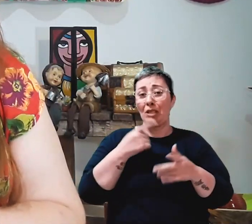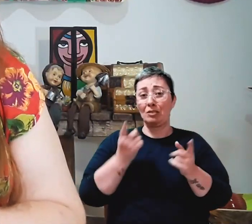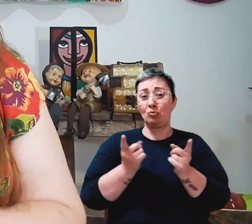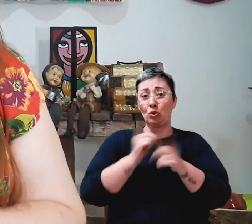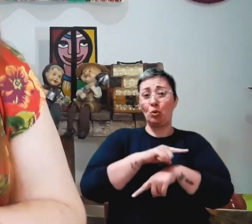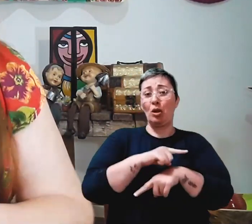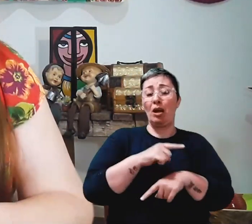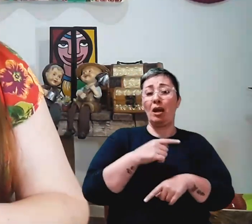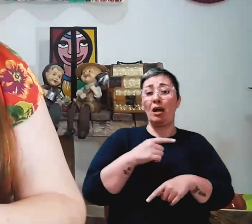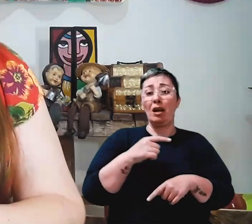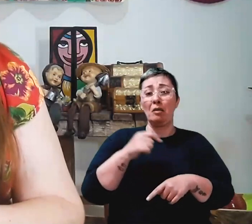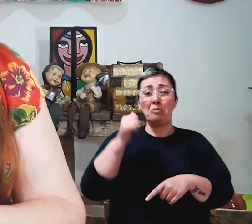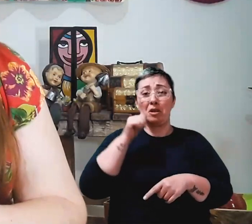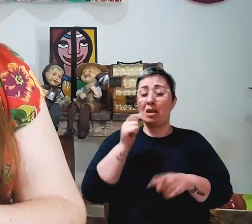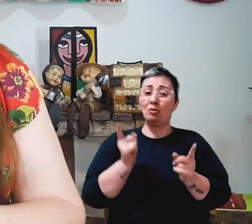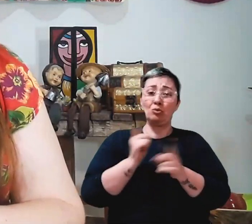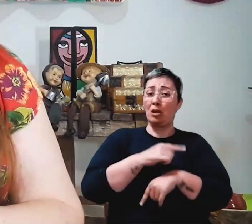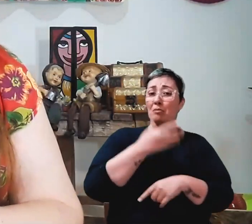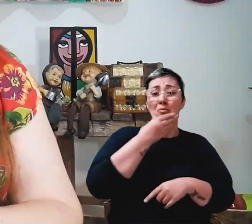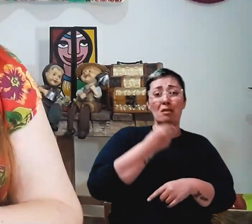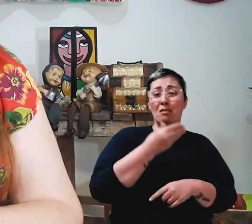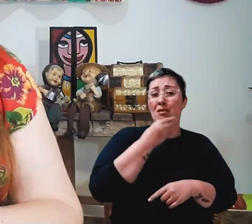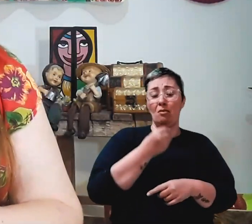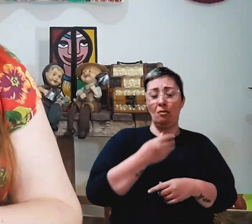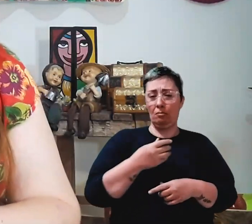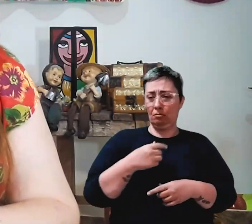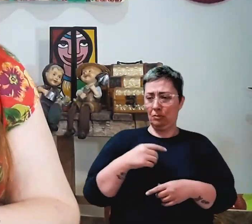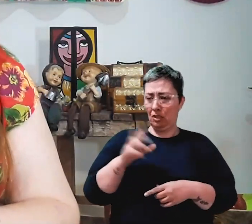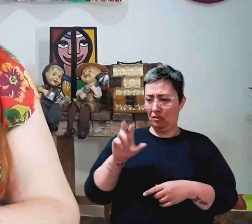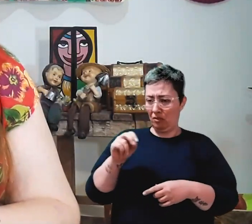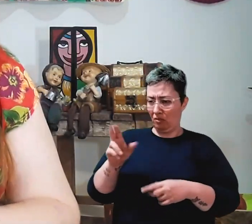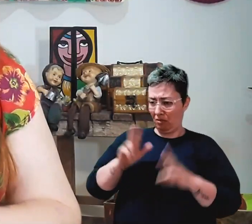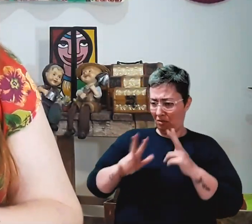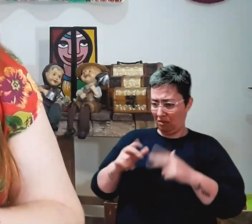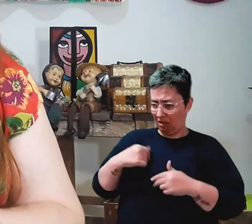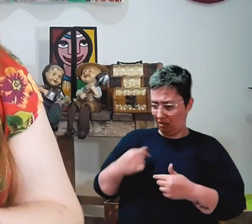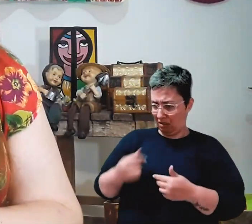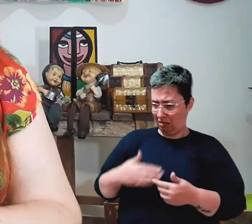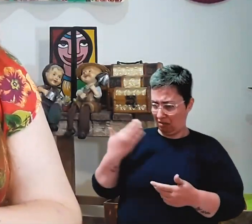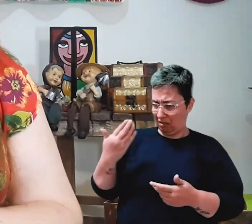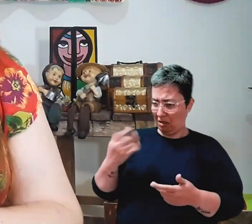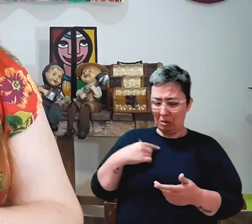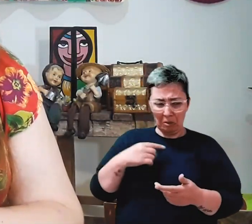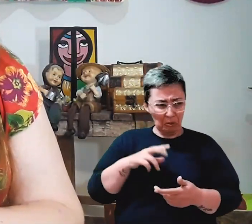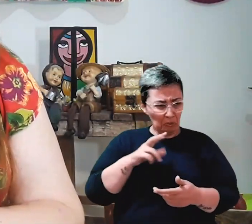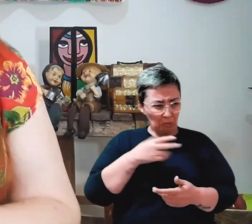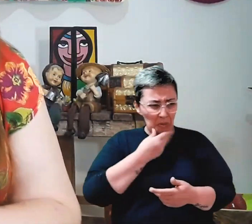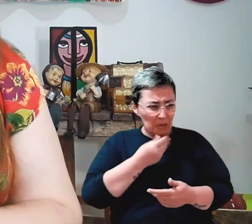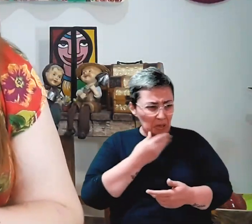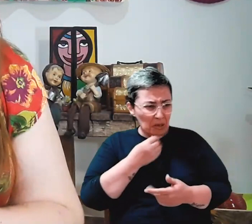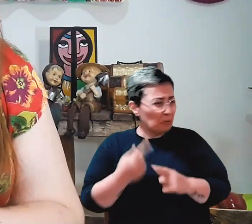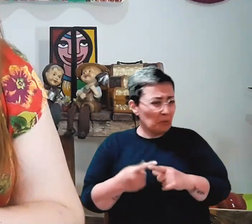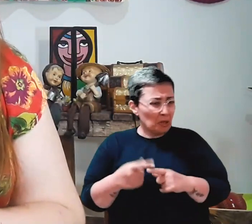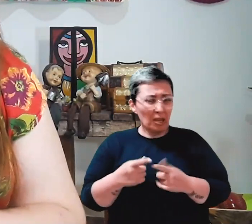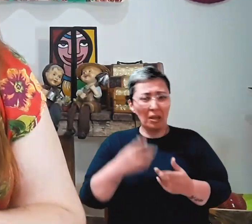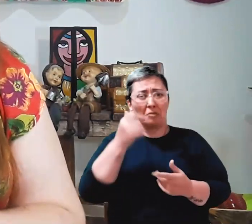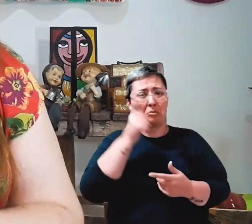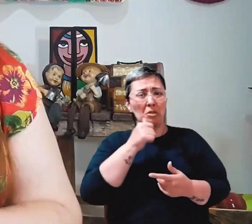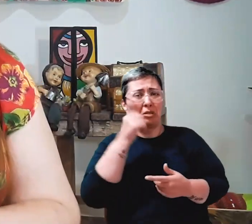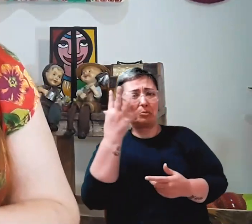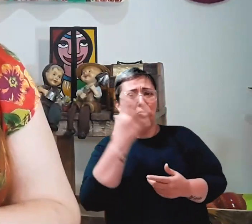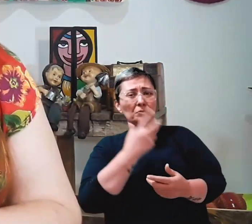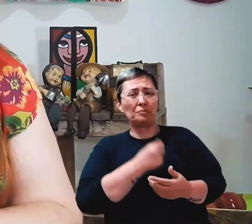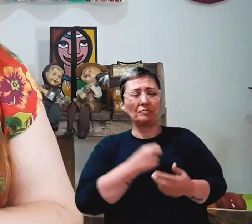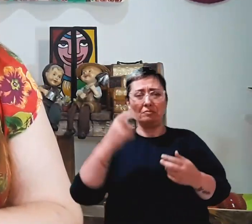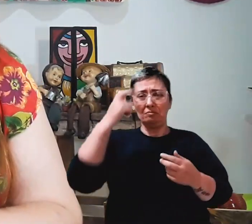menino. E a avó surpreendida falava: mas ser um menino, minha filha? Você é uma menina tão linda,